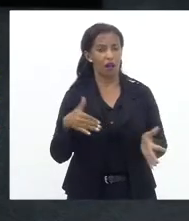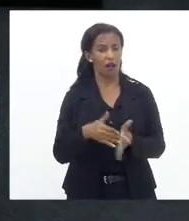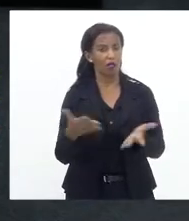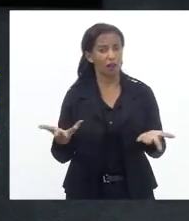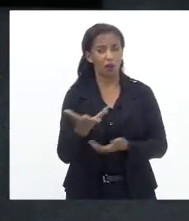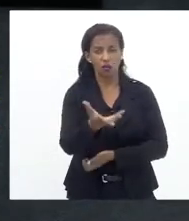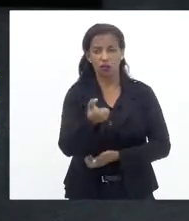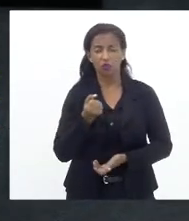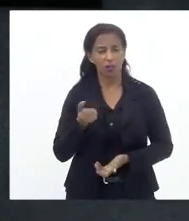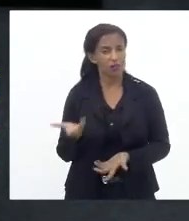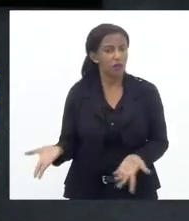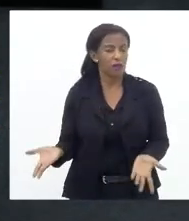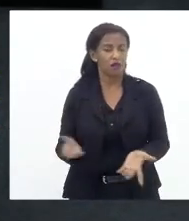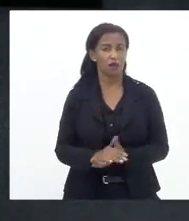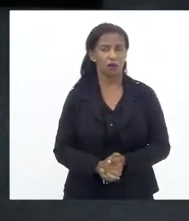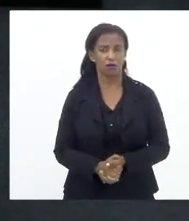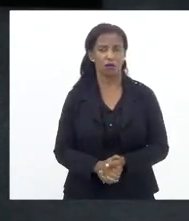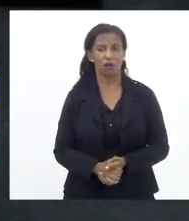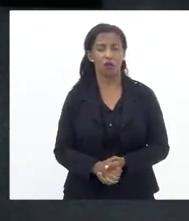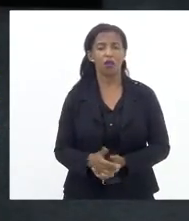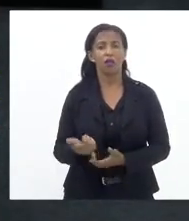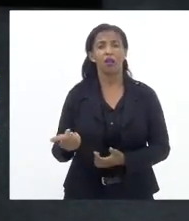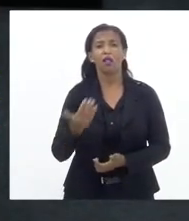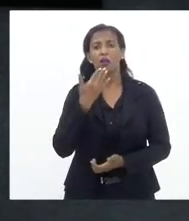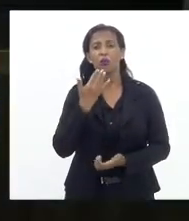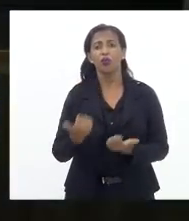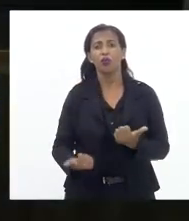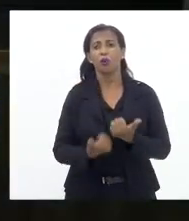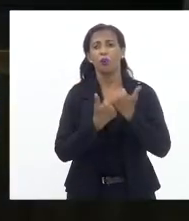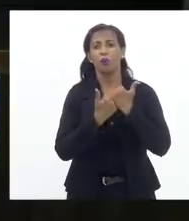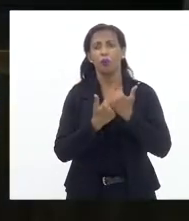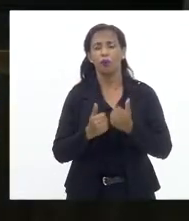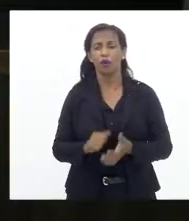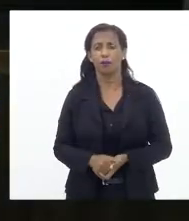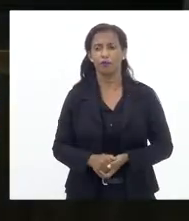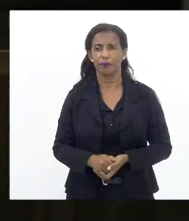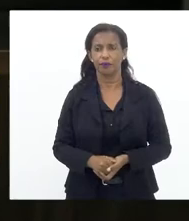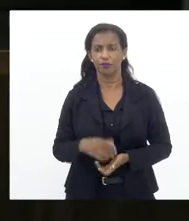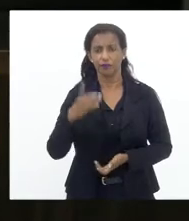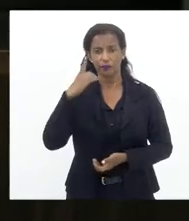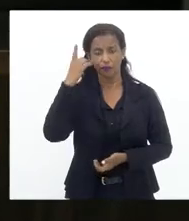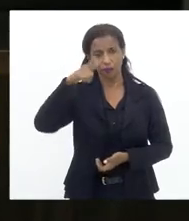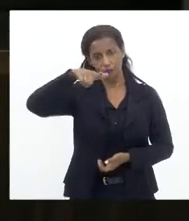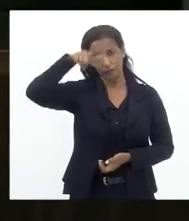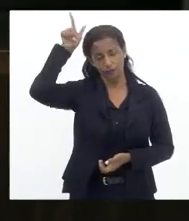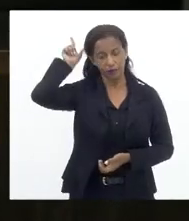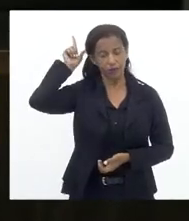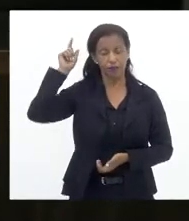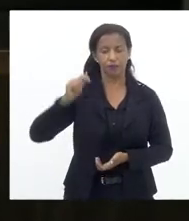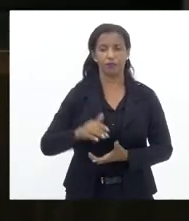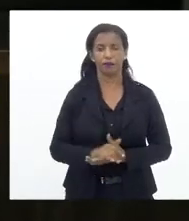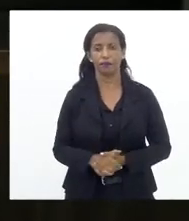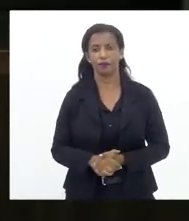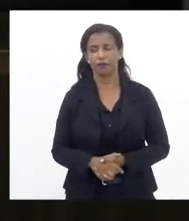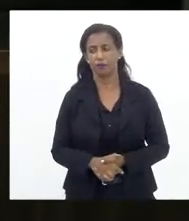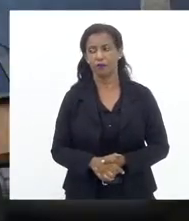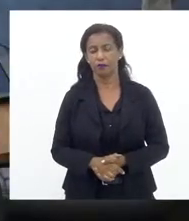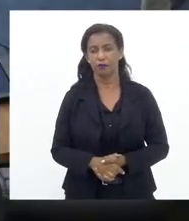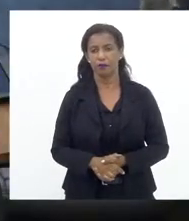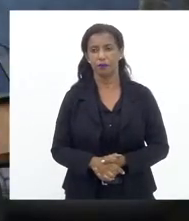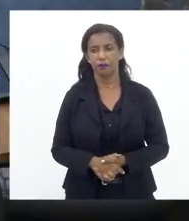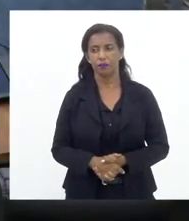até hoje não receberam queria fazer de registo e contar mais uma vez com o apoio a silêncio Deputado Luiz Paulo que é usada a palavra de apoio para o silêncio poderosos